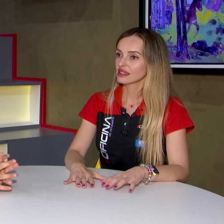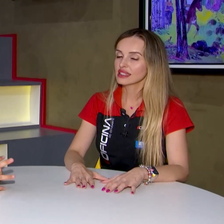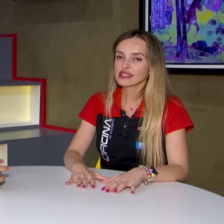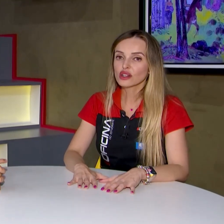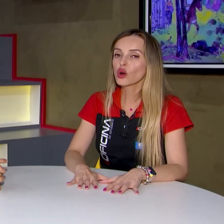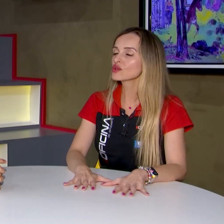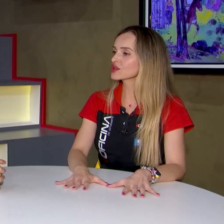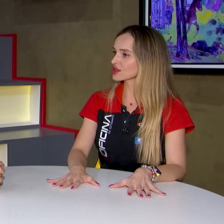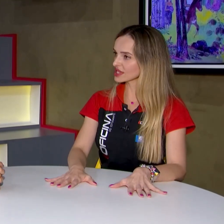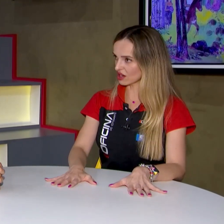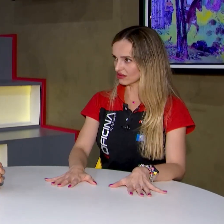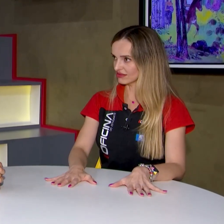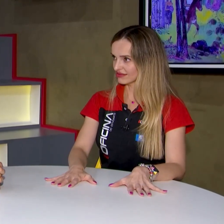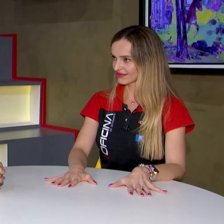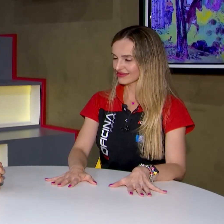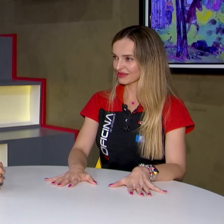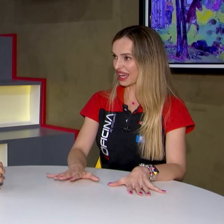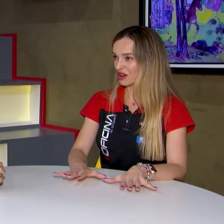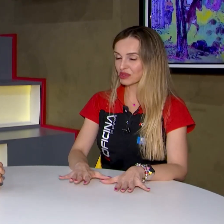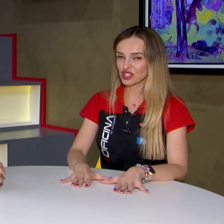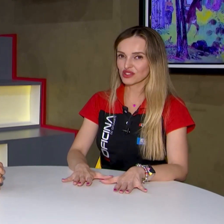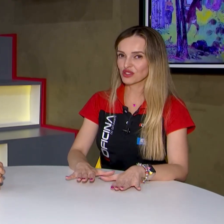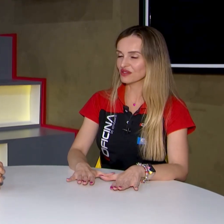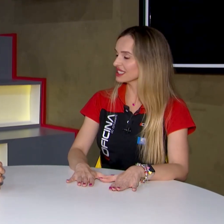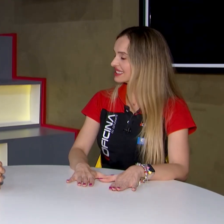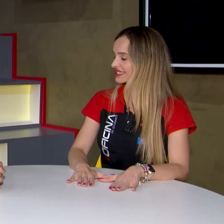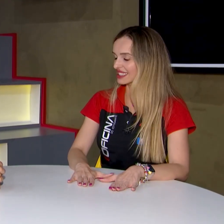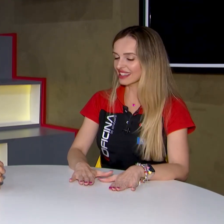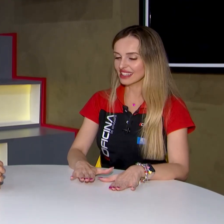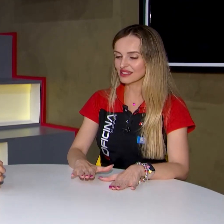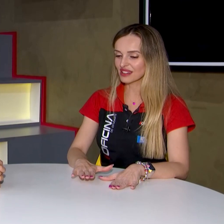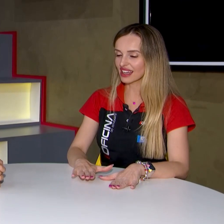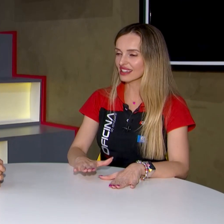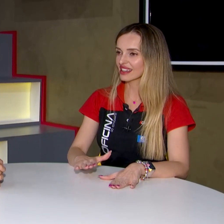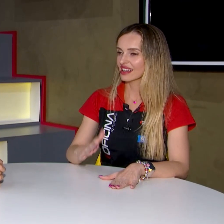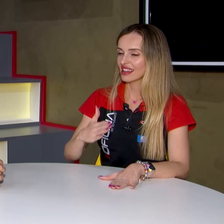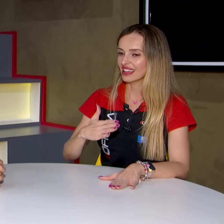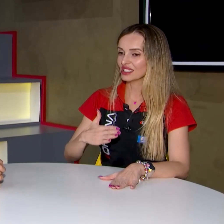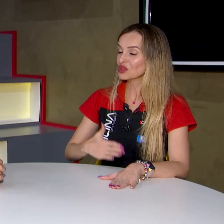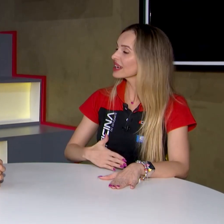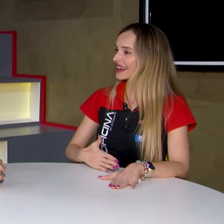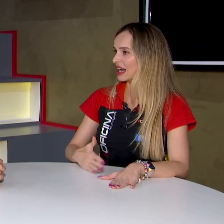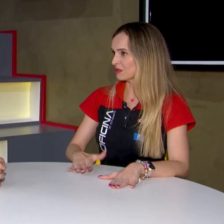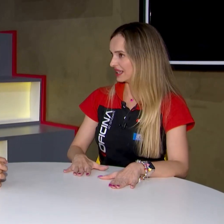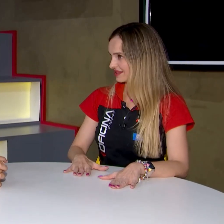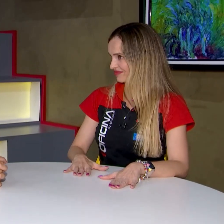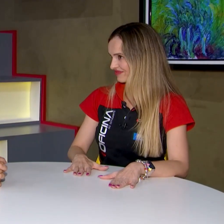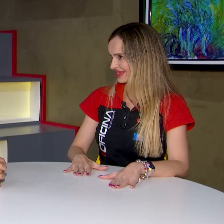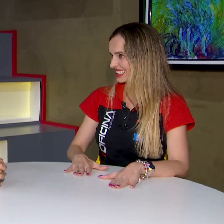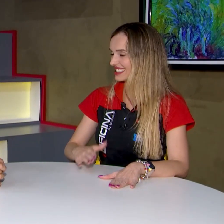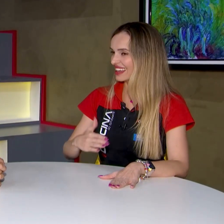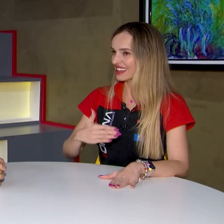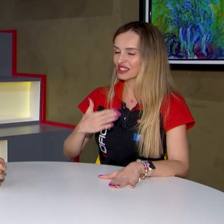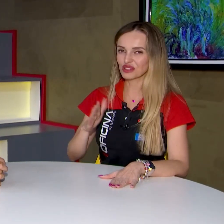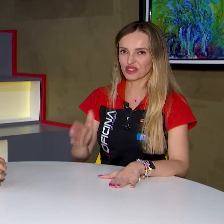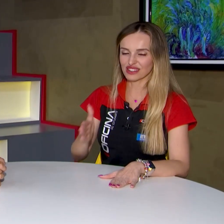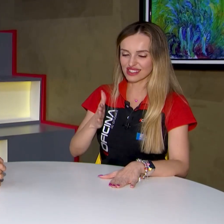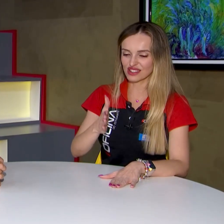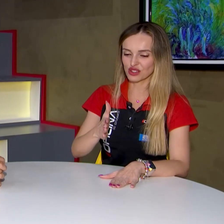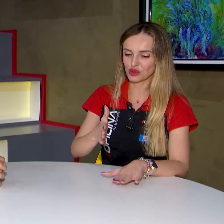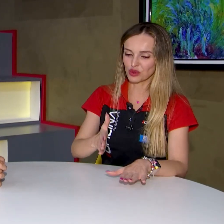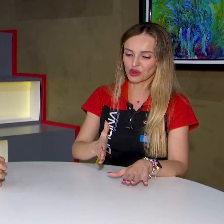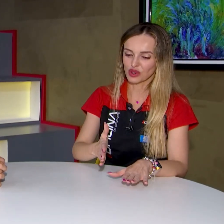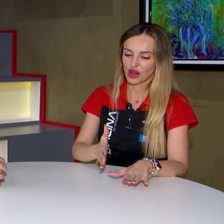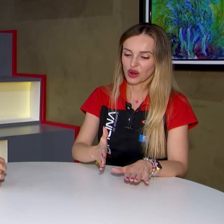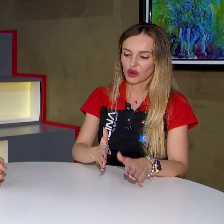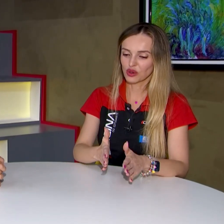auxiliar nessa construção. O projeto de vida, André, ele nunca acaba. Eu falo